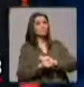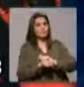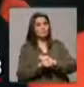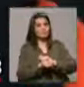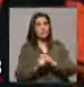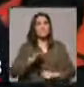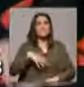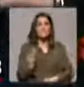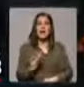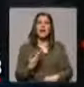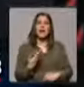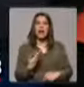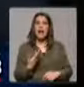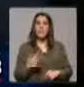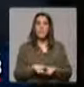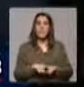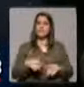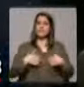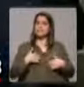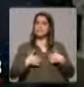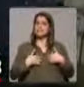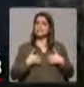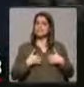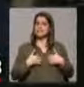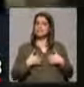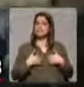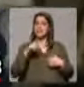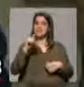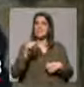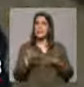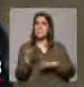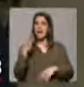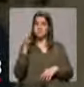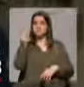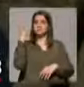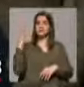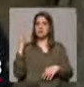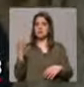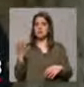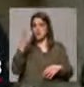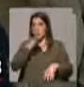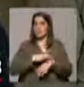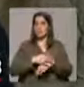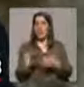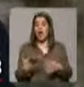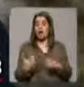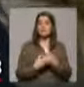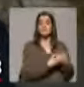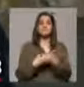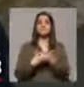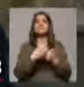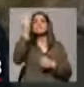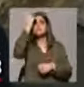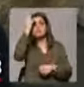tornado um pouco mais inquieto, é a expressão, e um pouco mais radical. Agora há um jogo de empurra para saber o que é que